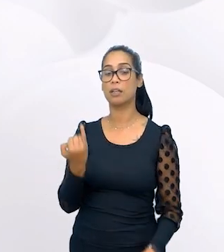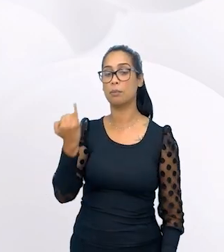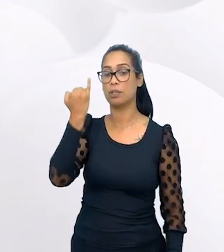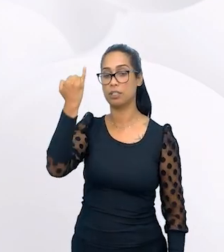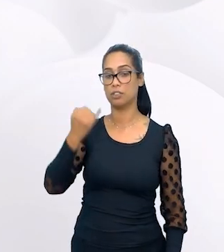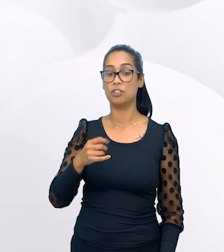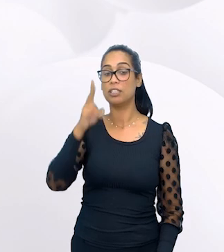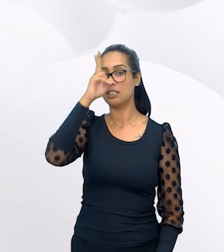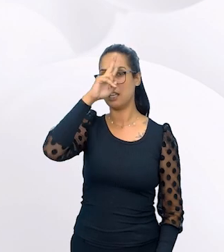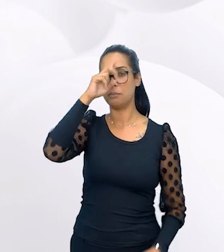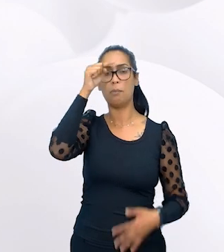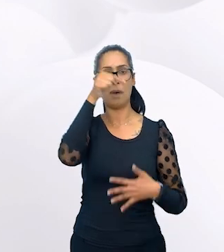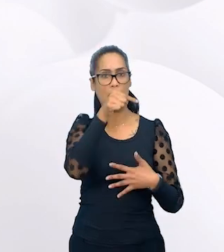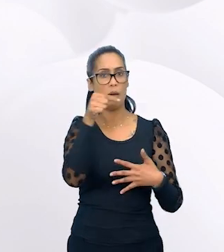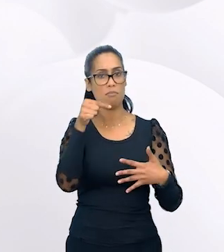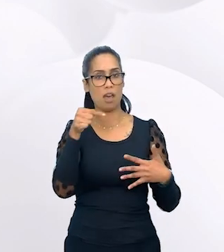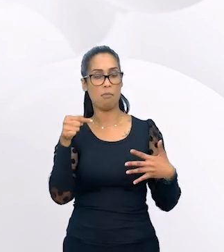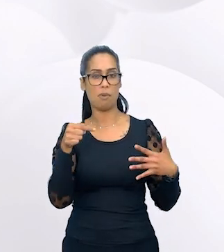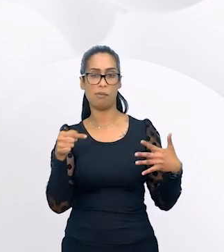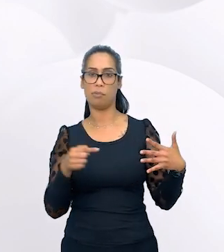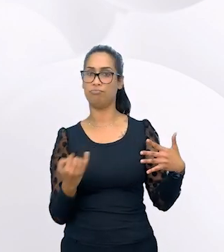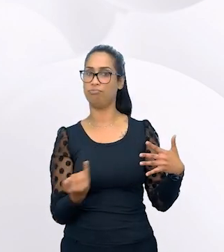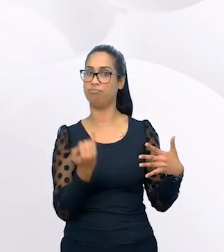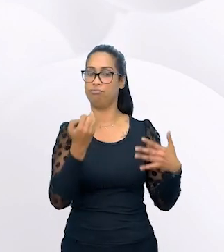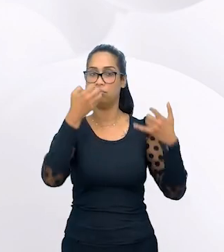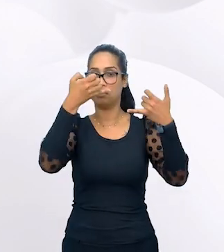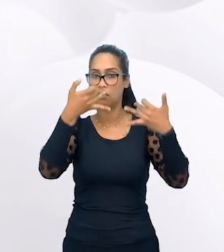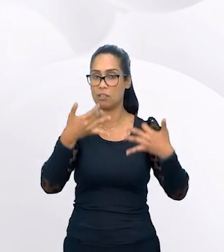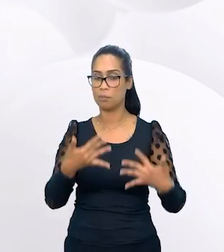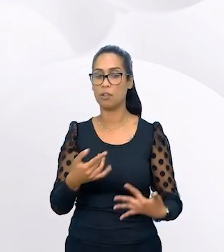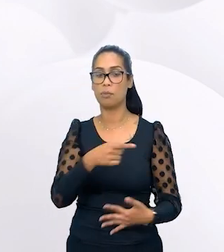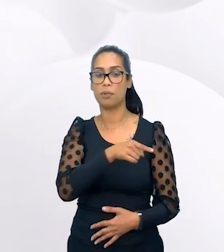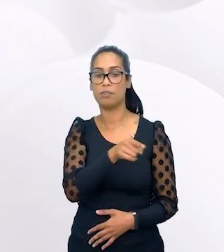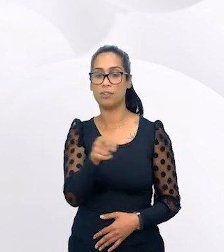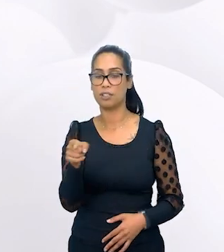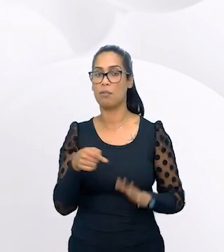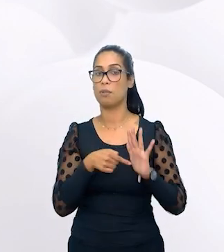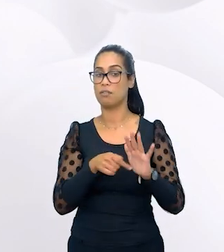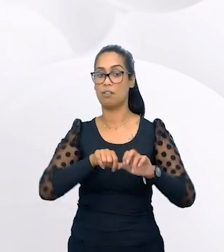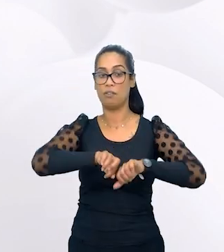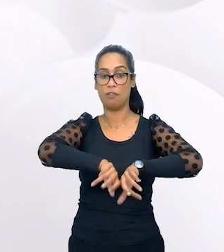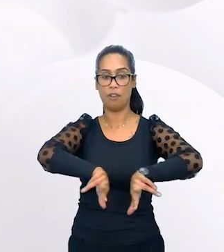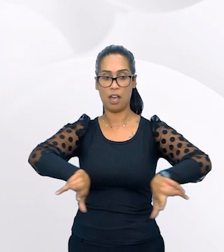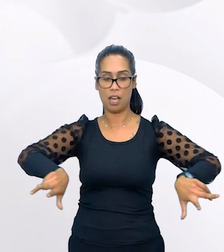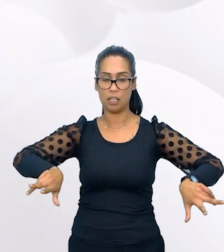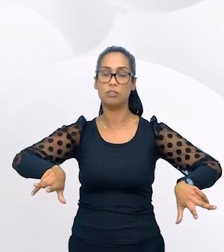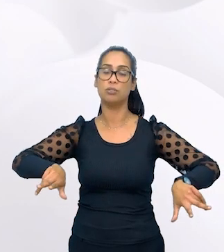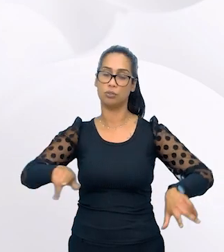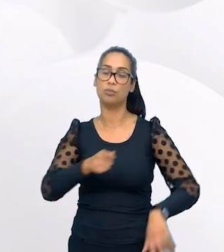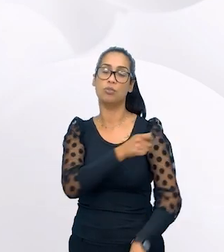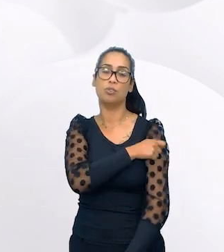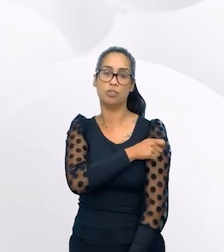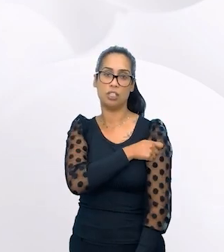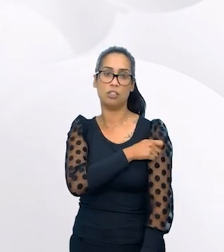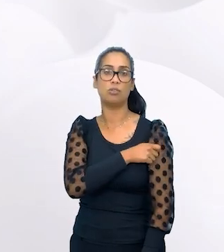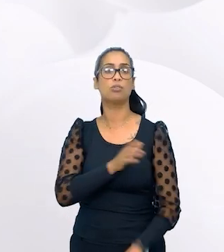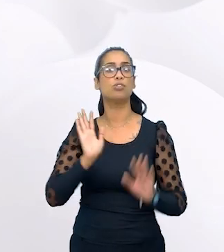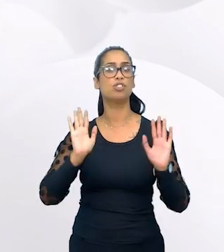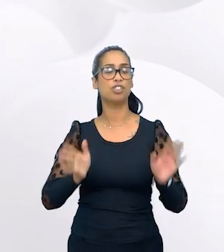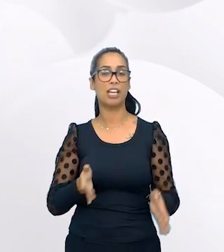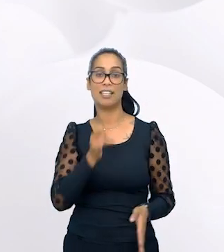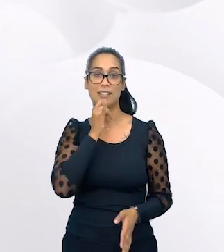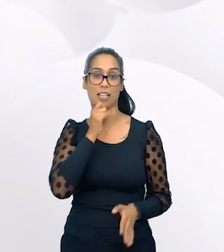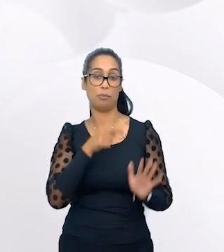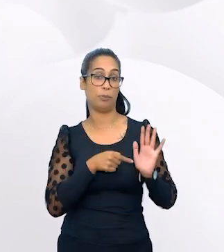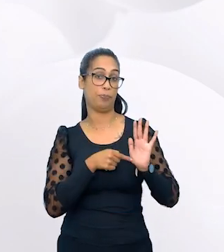colocado aqui, a questão da aprendizagem dos estudantes, muitos já colocaram sobre a questão da reflexão, outros colocaram, por exemplo,